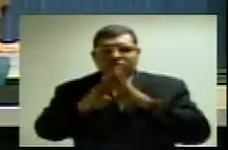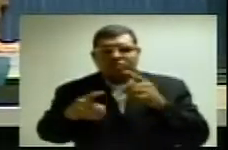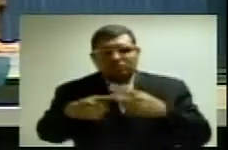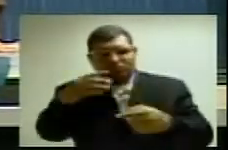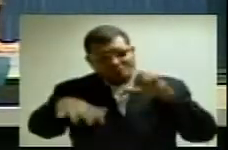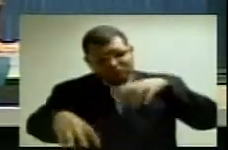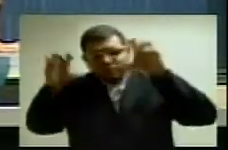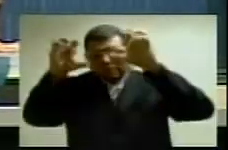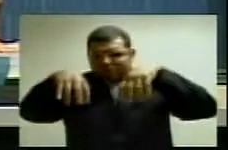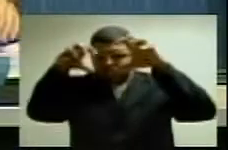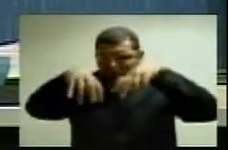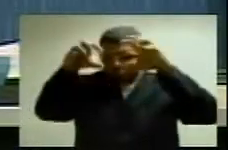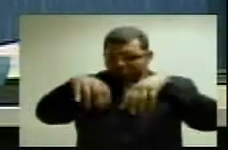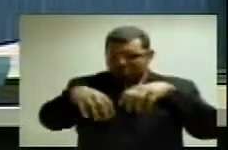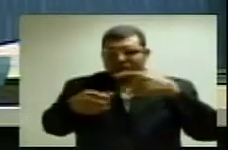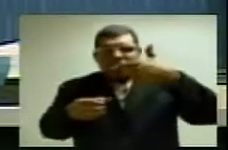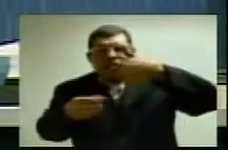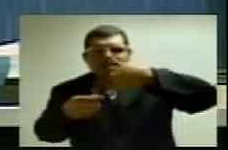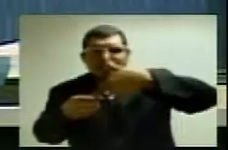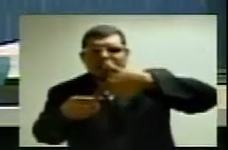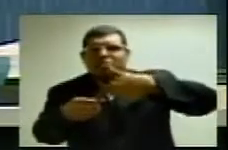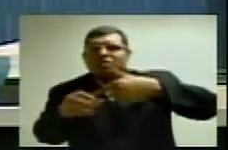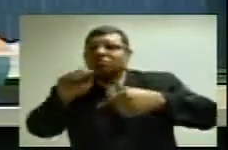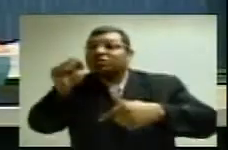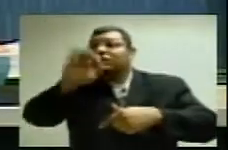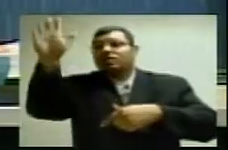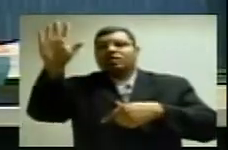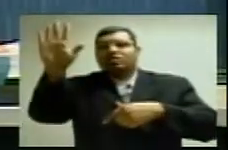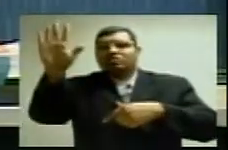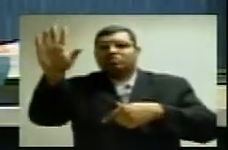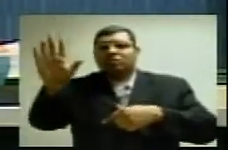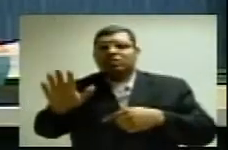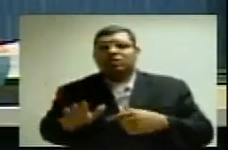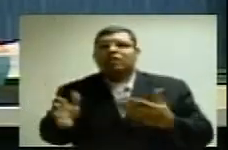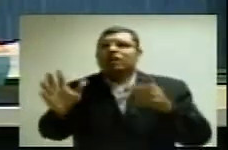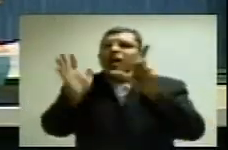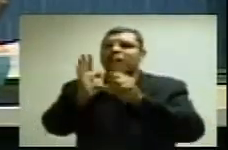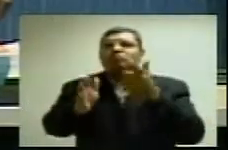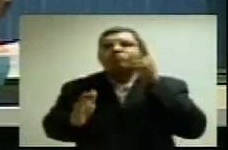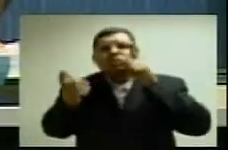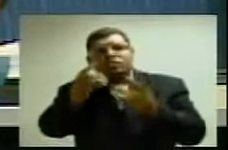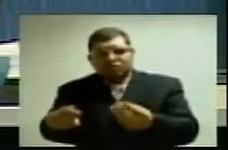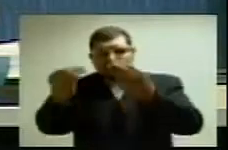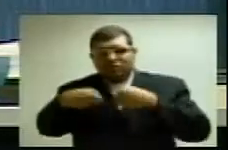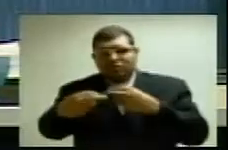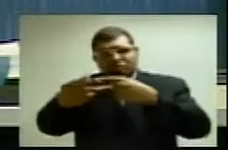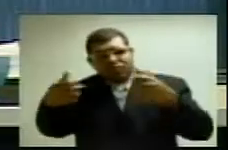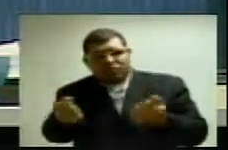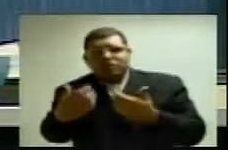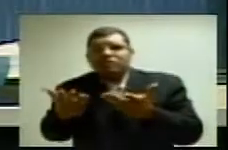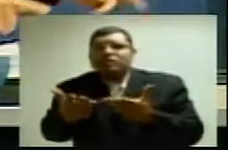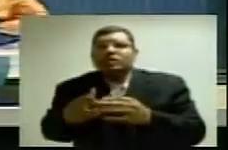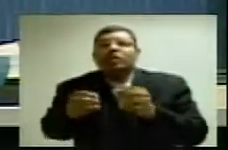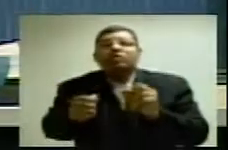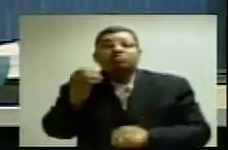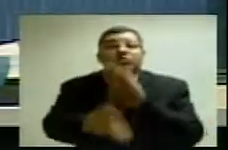toda vez que chove, que a gasolina chegou a custar R$15, que o comércio não consegue receber os seus produtos, que